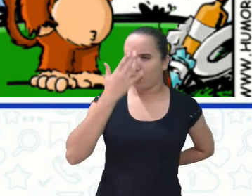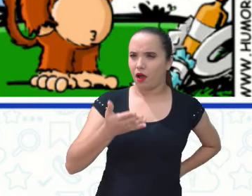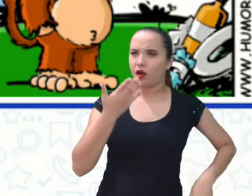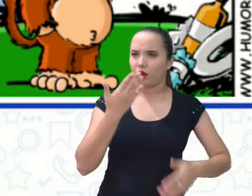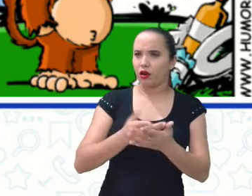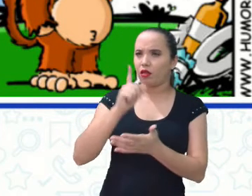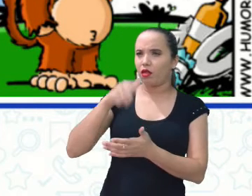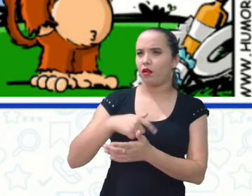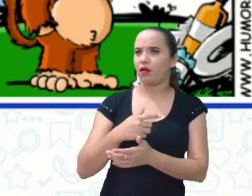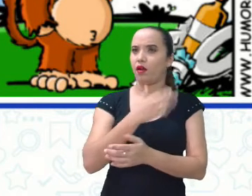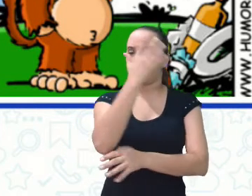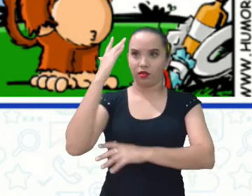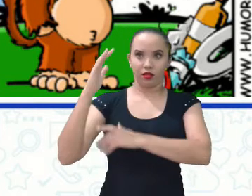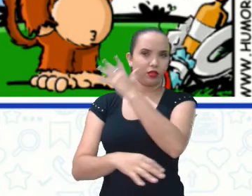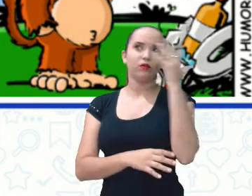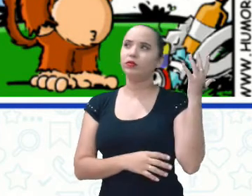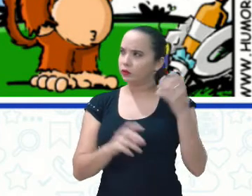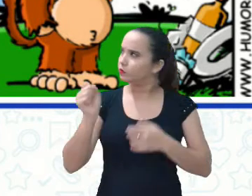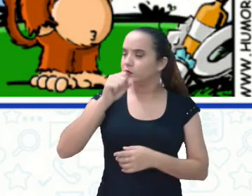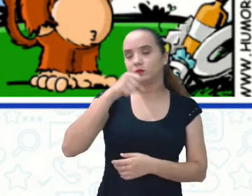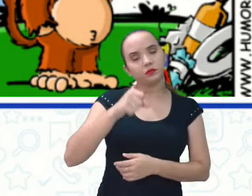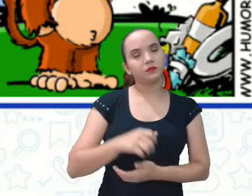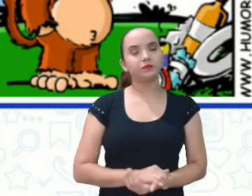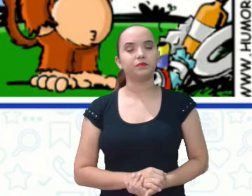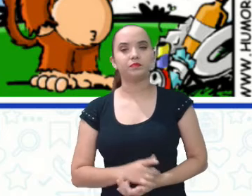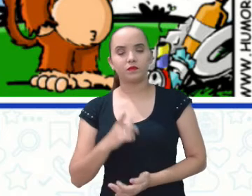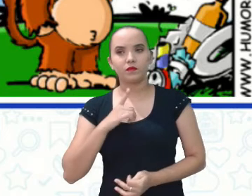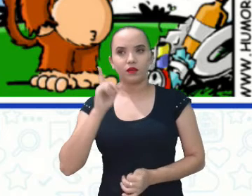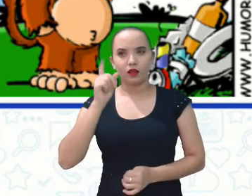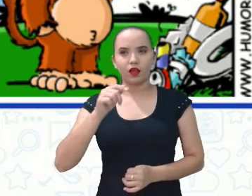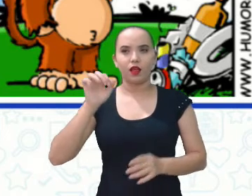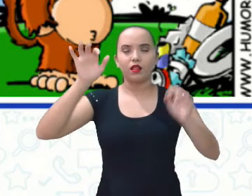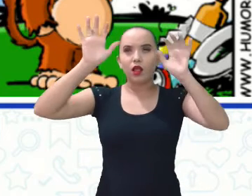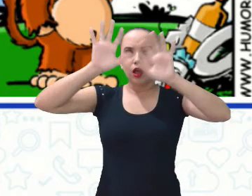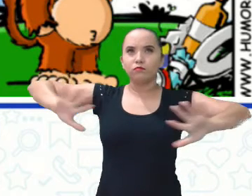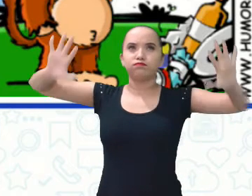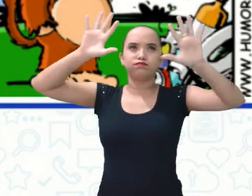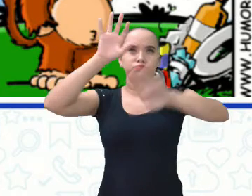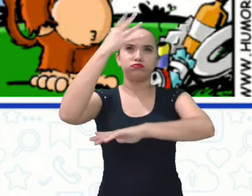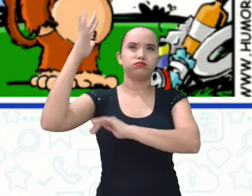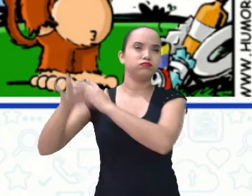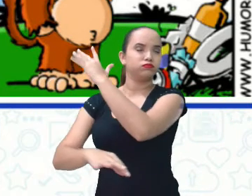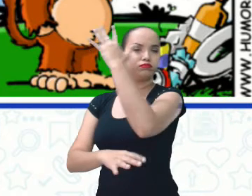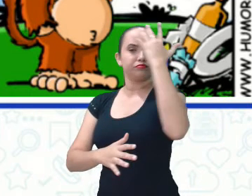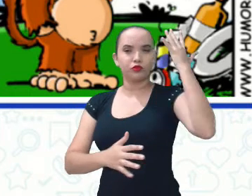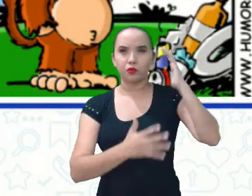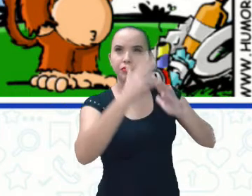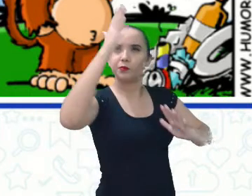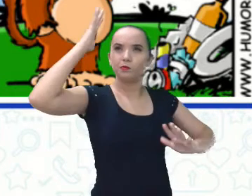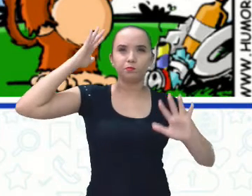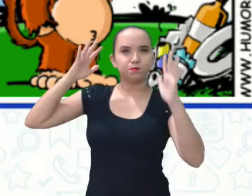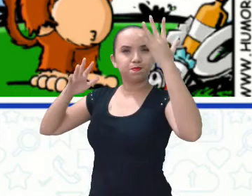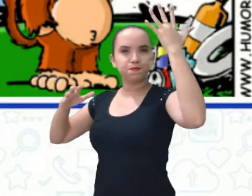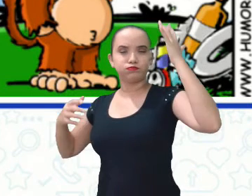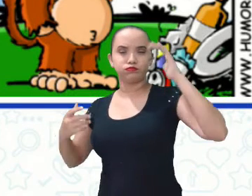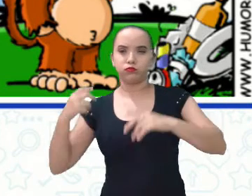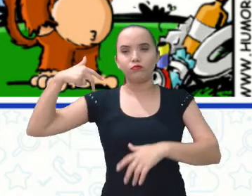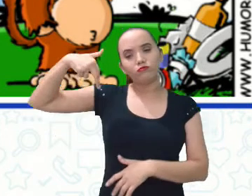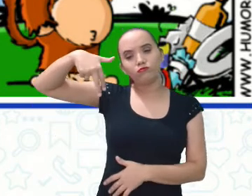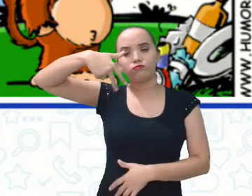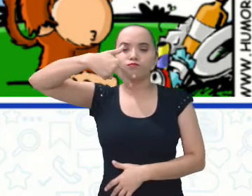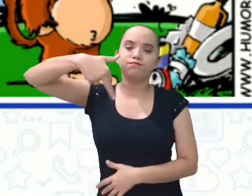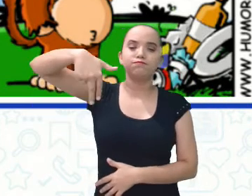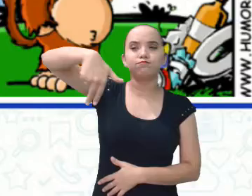natureza está aberto, tá né, Vivi? aberto. Tem ali uns pássaros voando, não tem nenhuma cerca, então ele está na natureza, ele está na